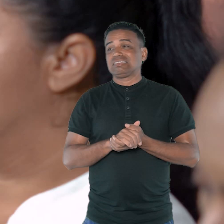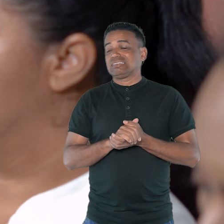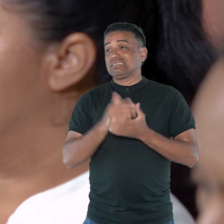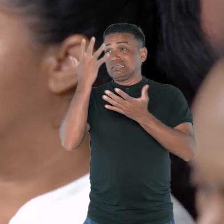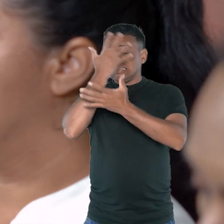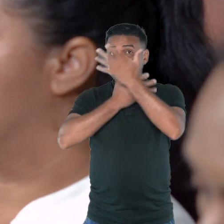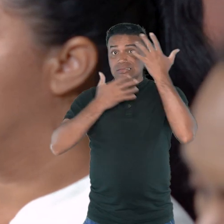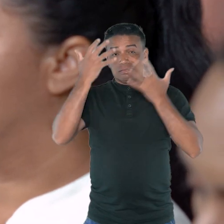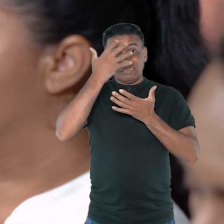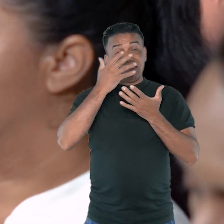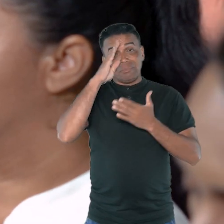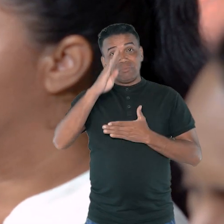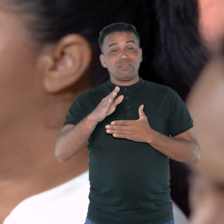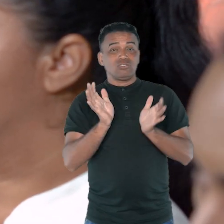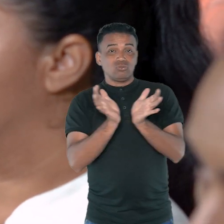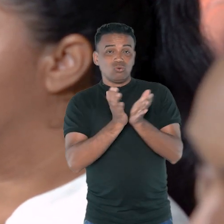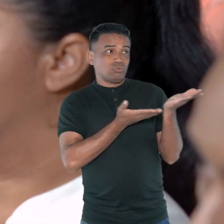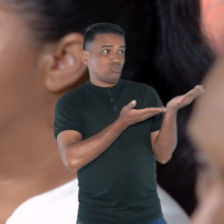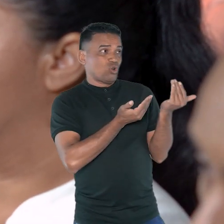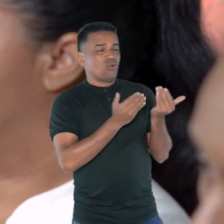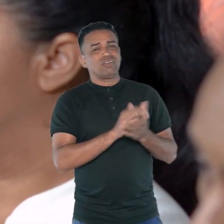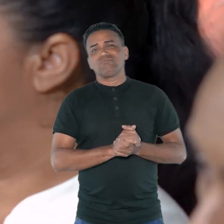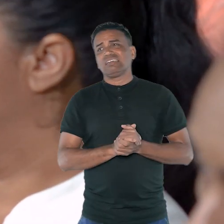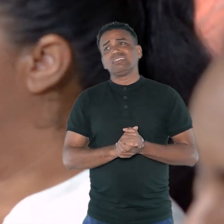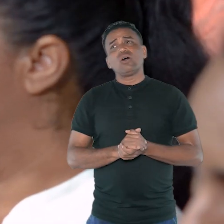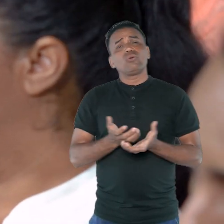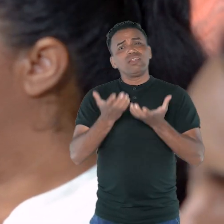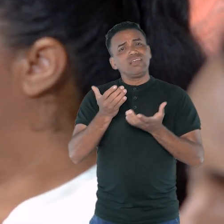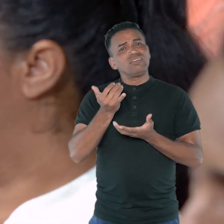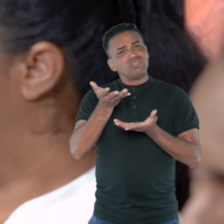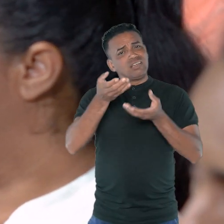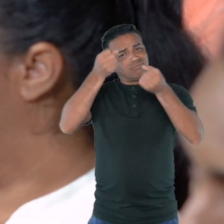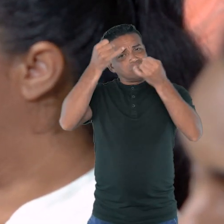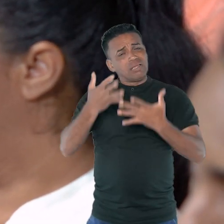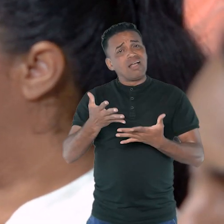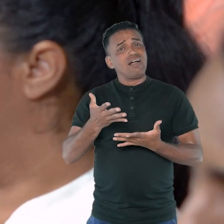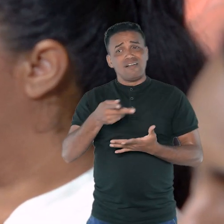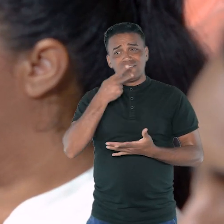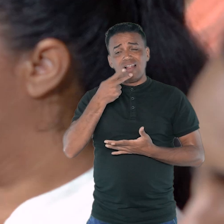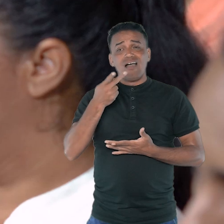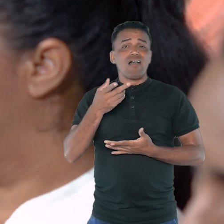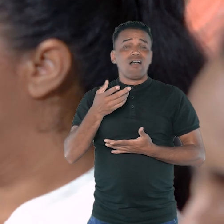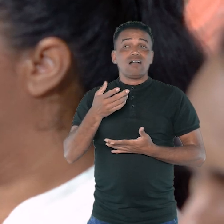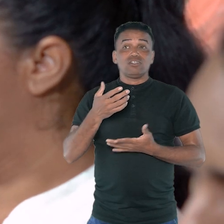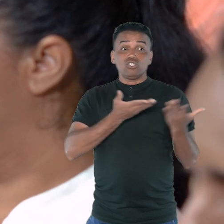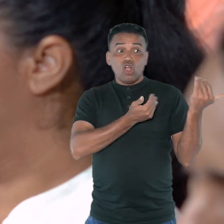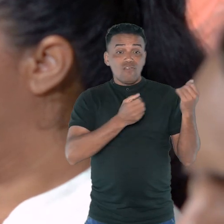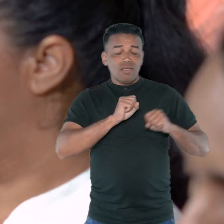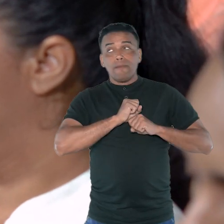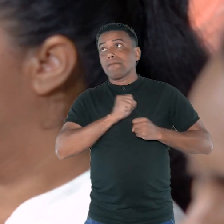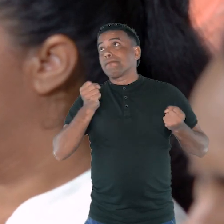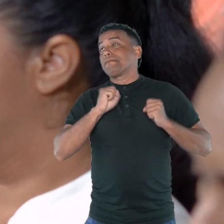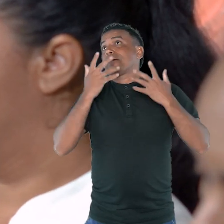os jovens. E eu queria saber o que você falaria assim para esses jovens que ainda têm paixão pela escrita, ainda têm